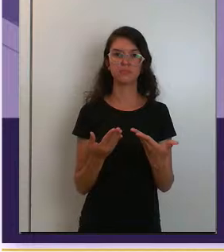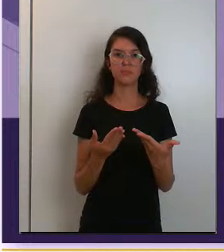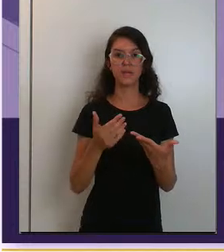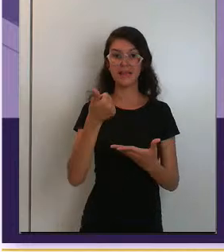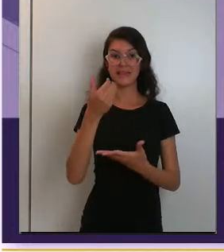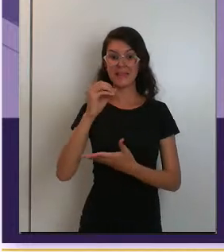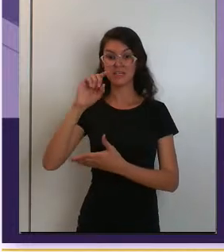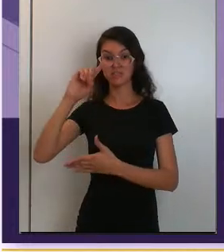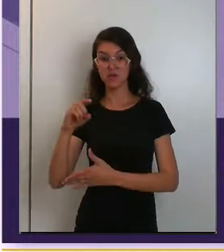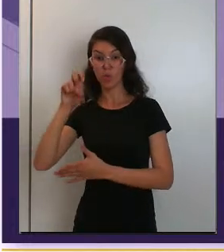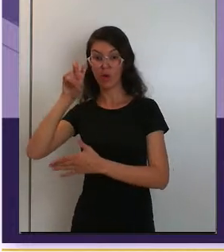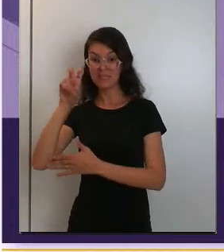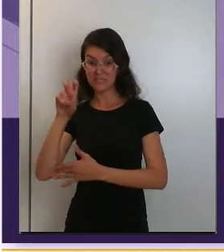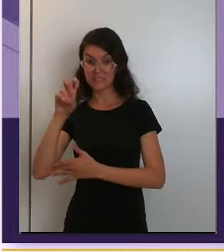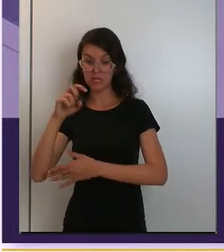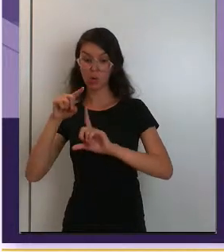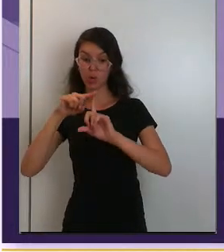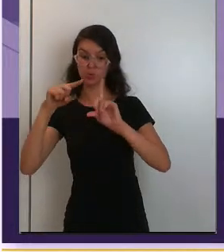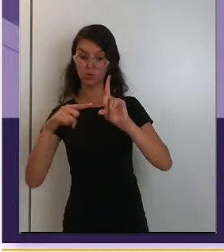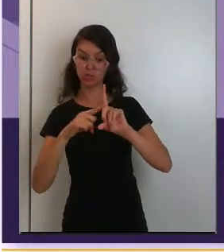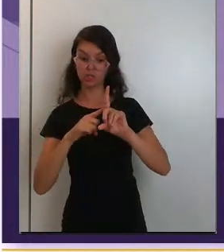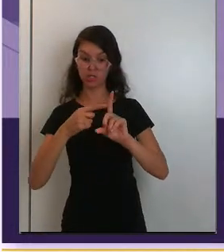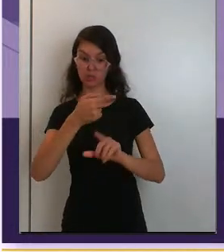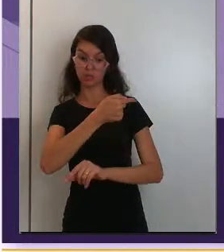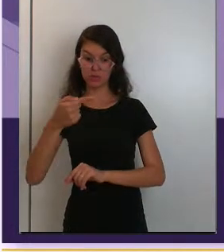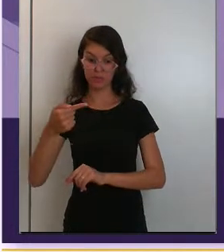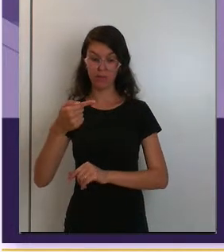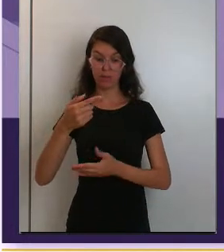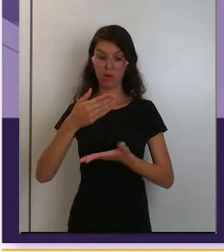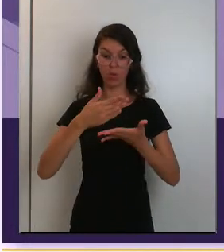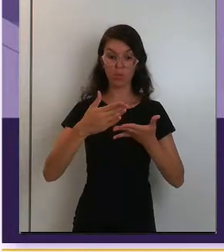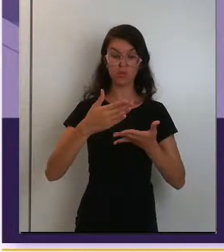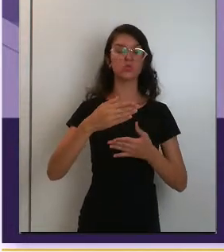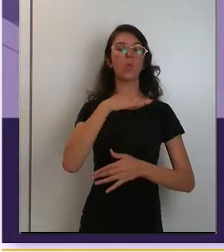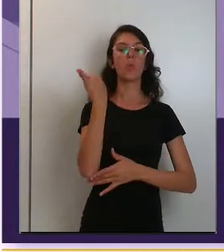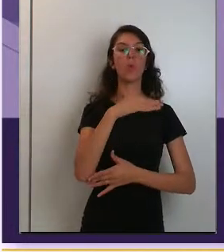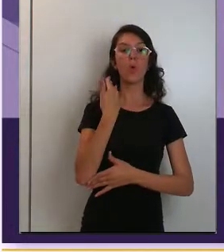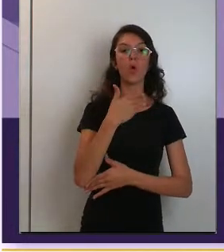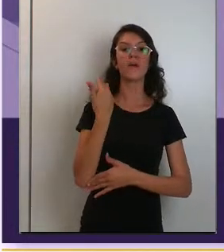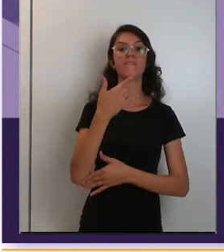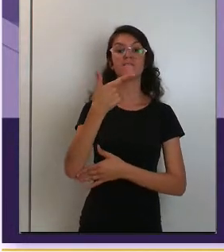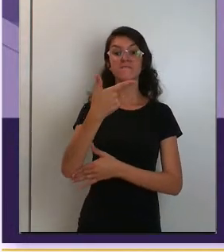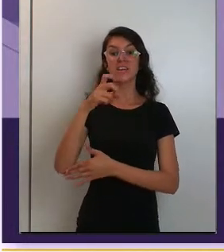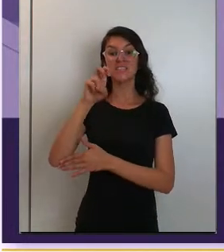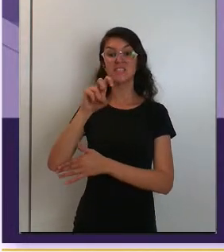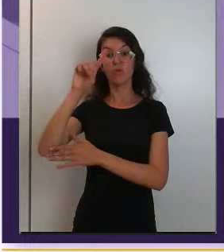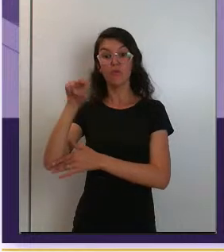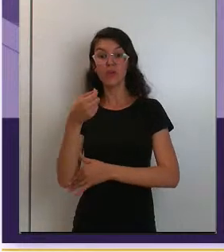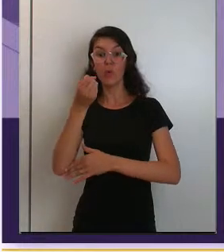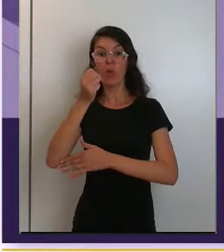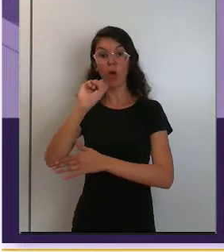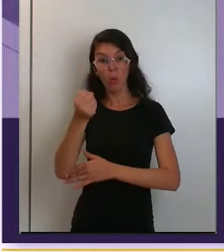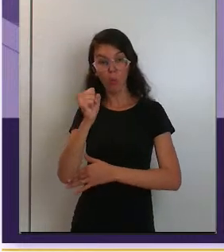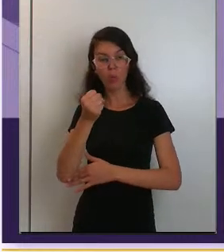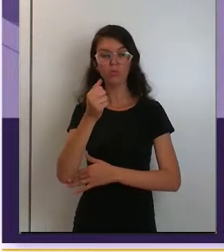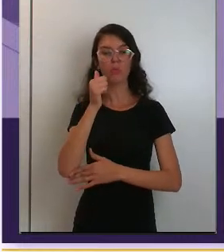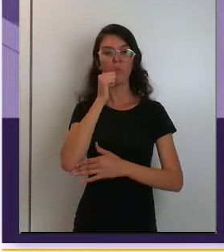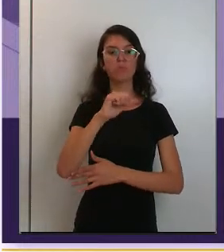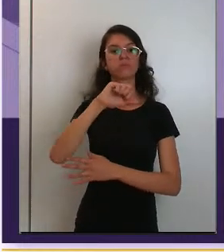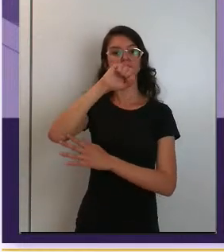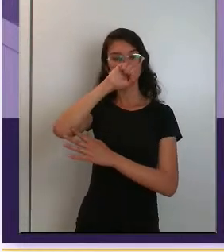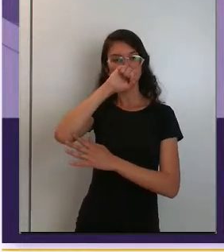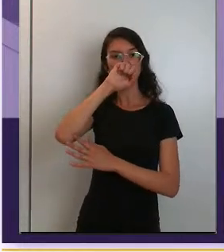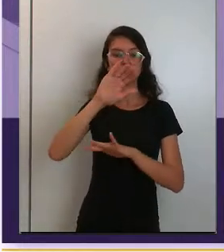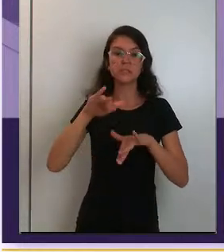10,5 gestantes por semana para 25,8 no ano de 2021. Então, é